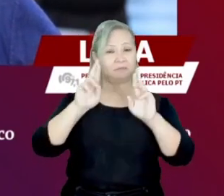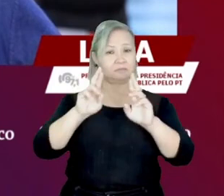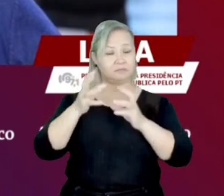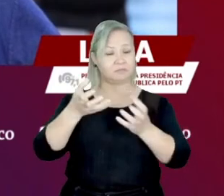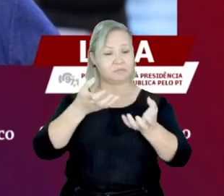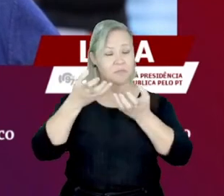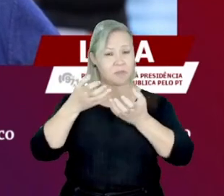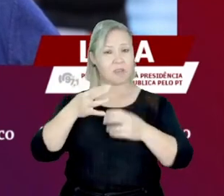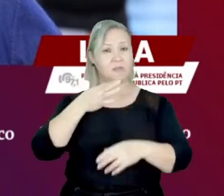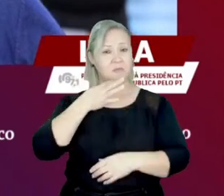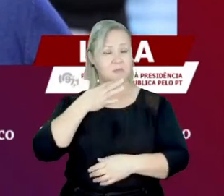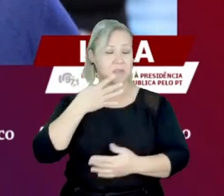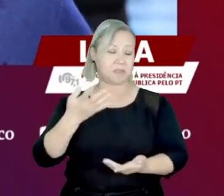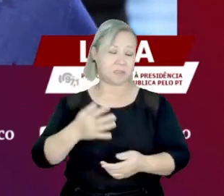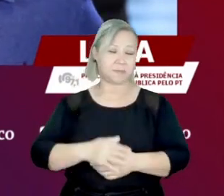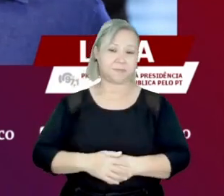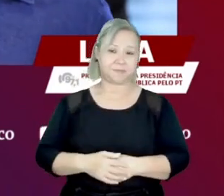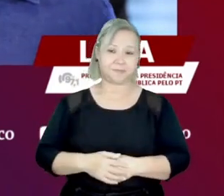cidadão.